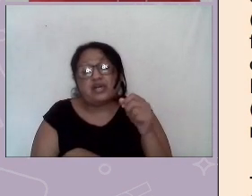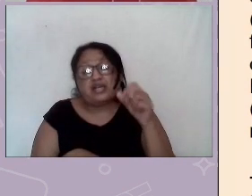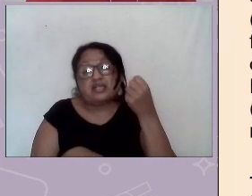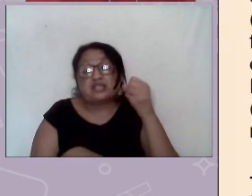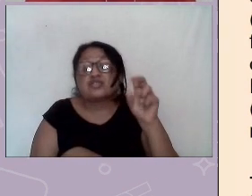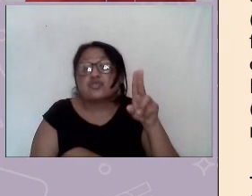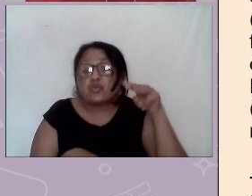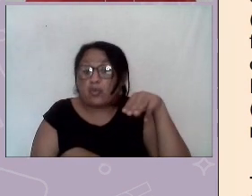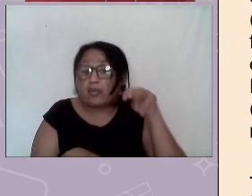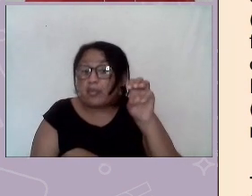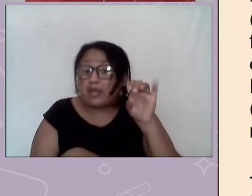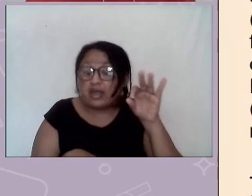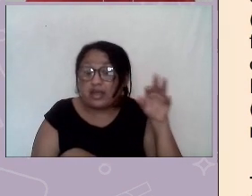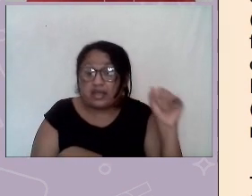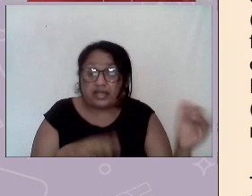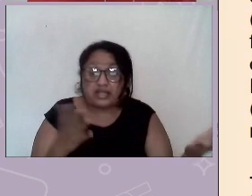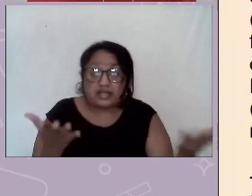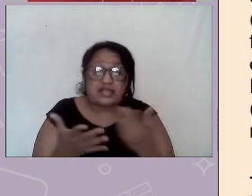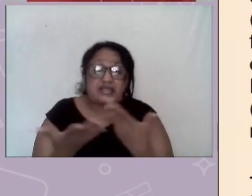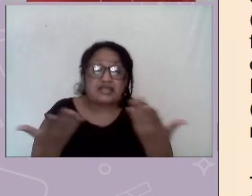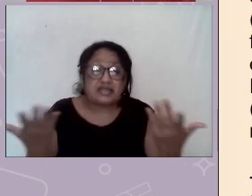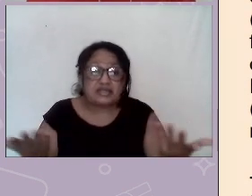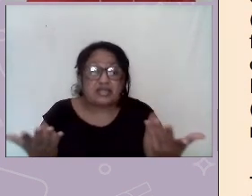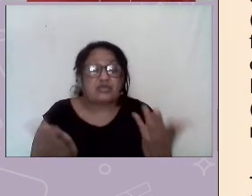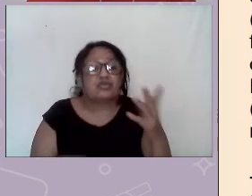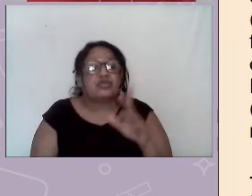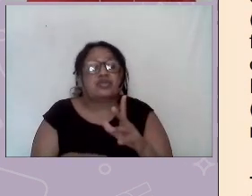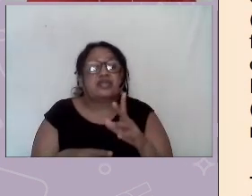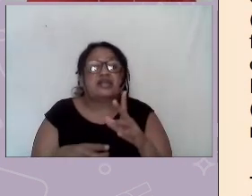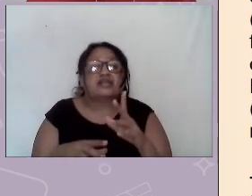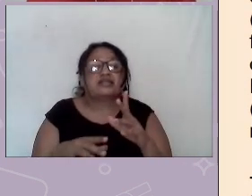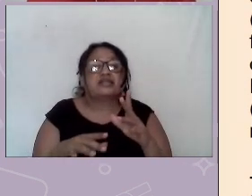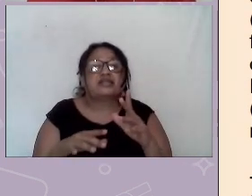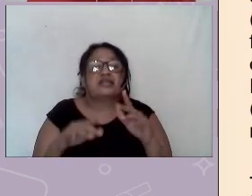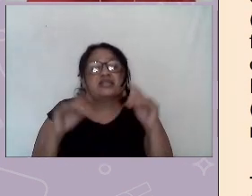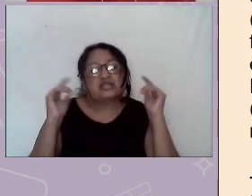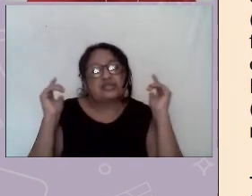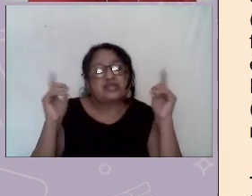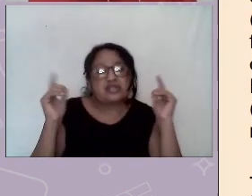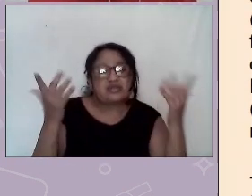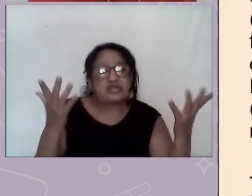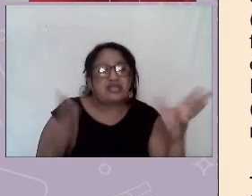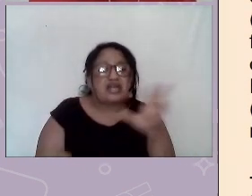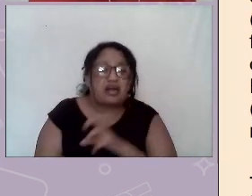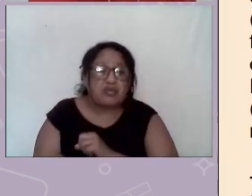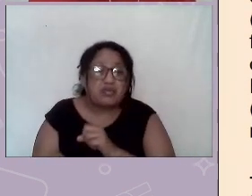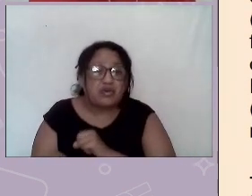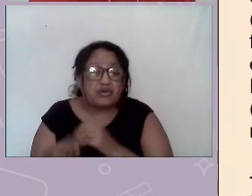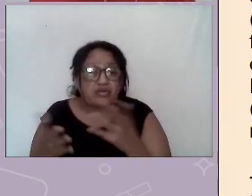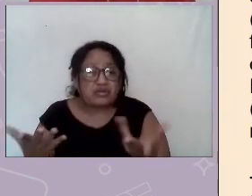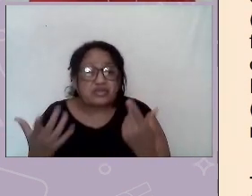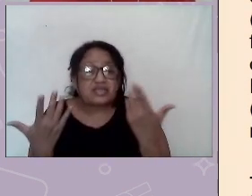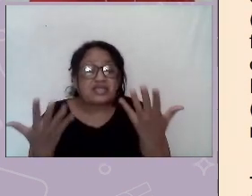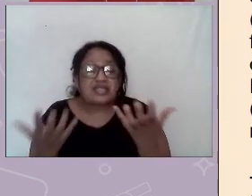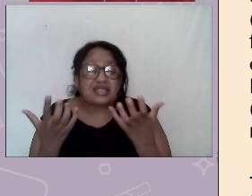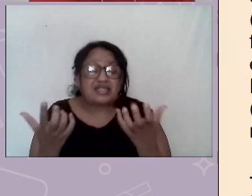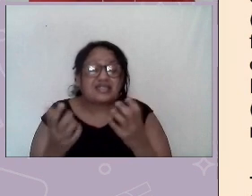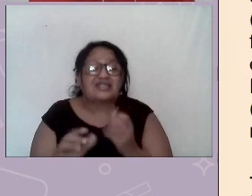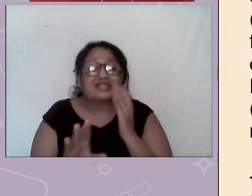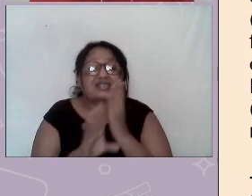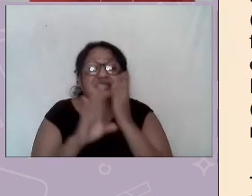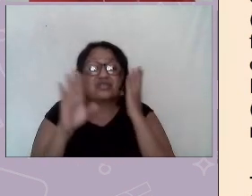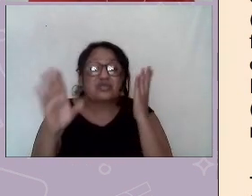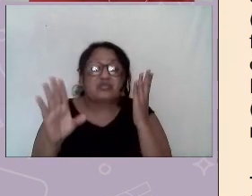narra as aventuras de amor e bravura de um herói Gilgamesh que desejava descobrir os segredos da